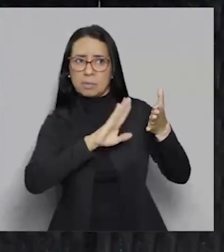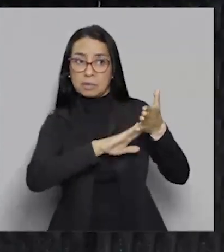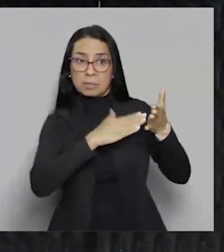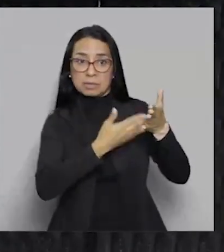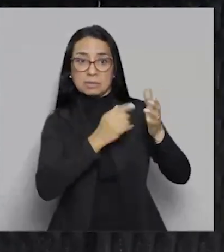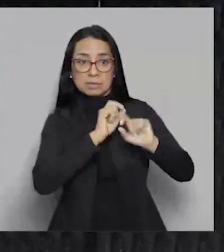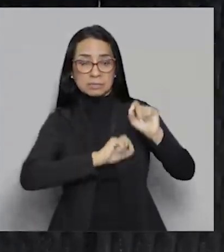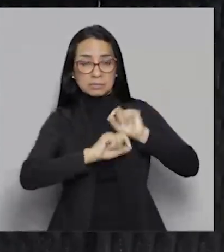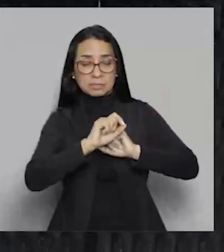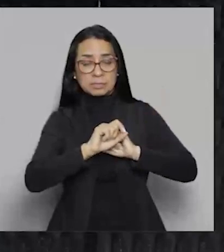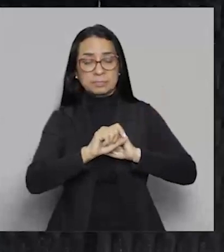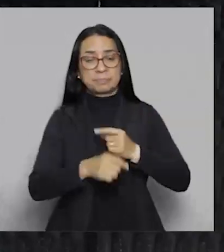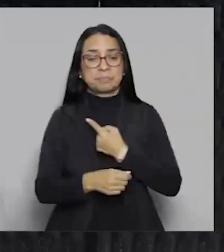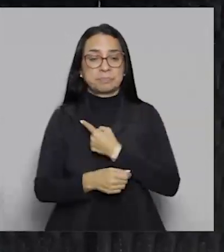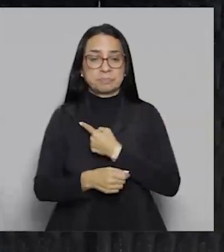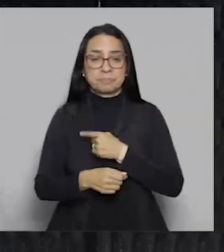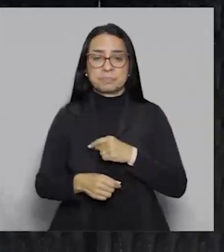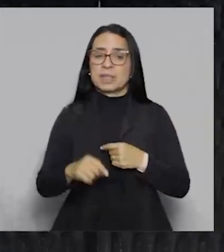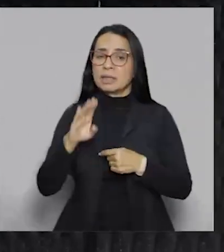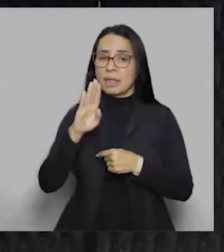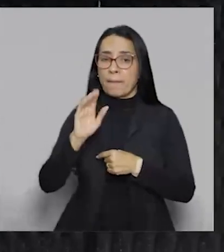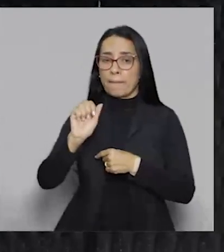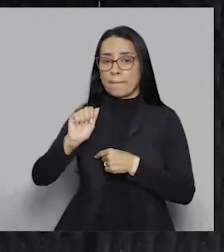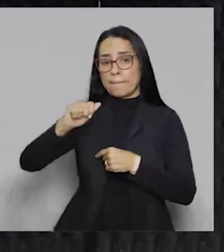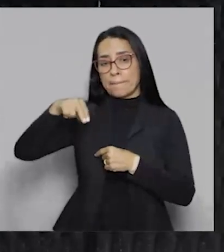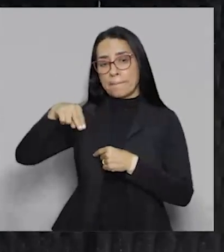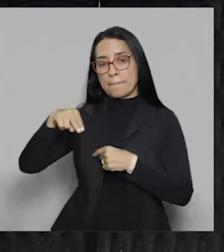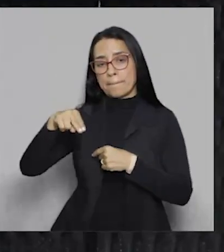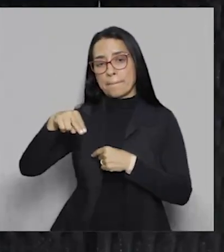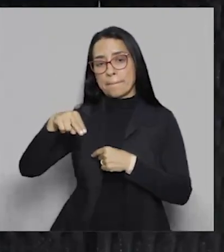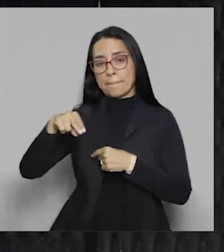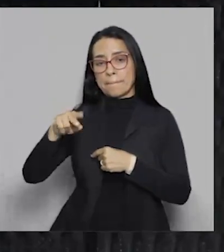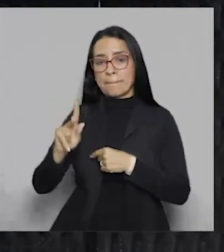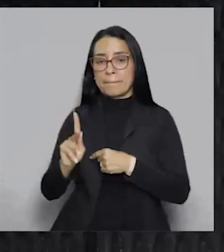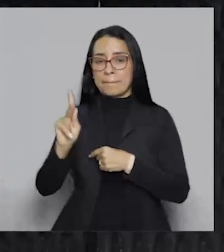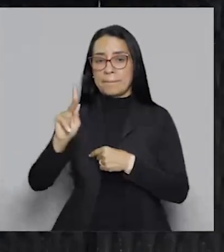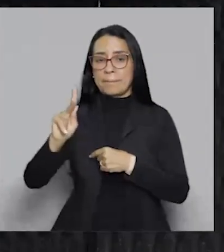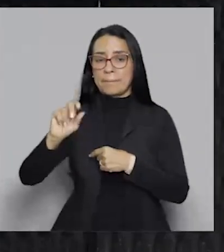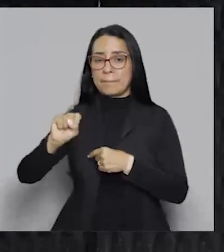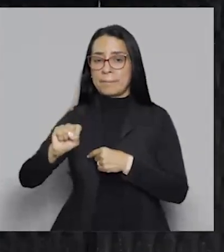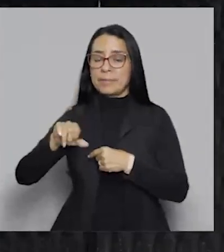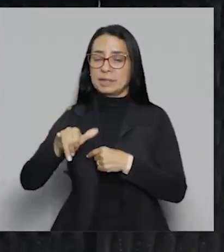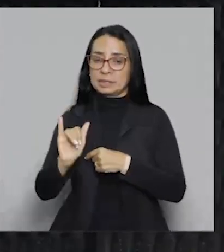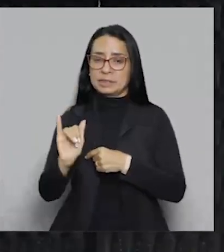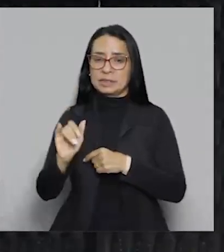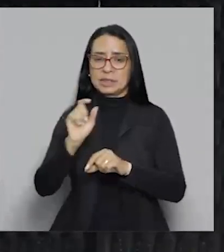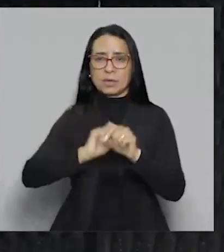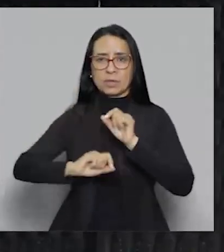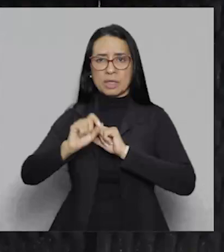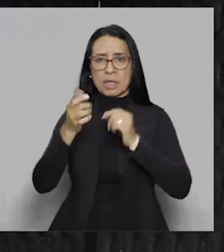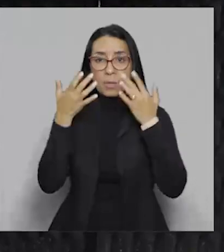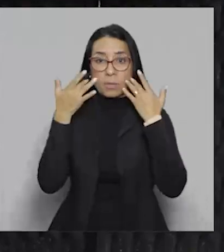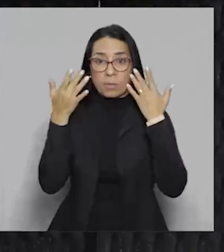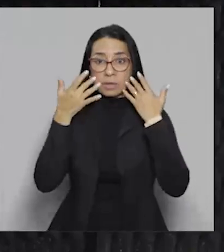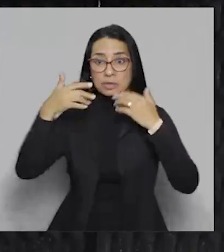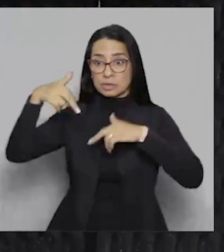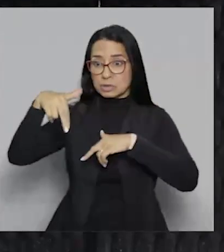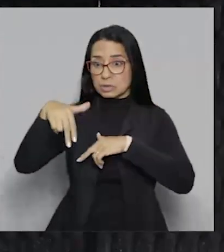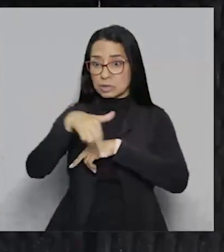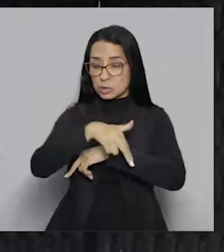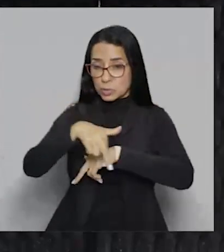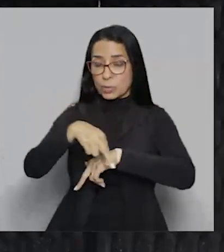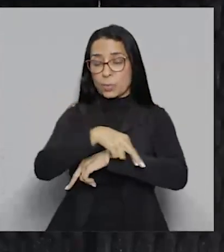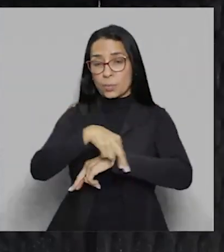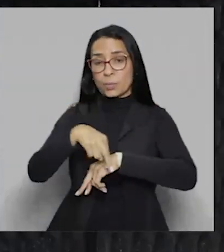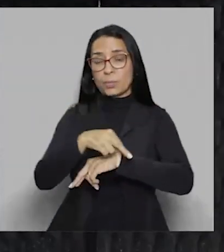linguagem visual. Quem é Banksy, professor? Banksy é um artista urbano, ou seja, um artista de rua, que faz grafites e outras